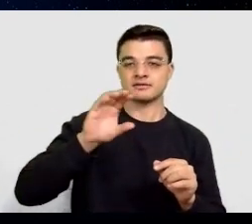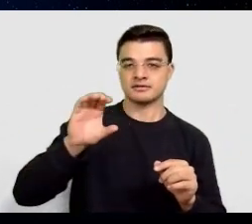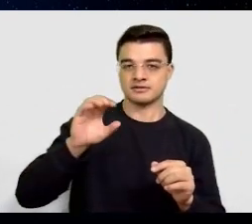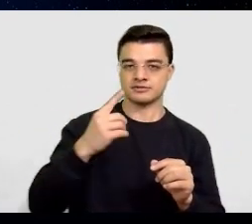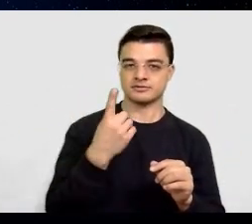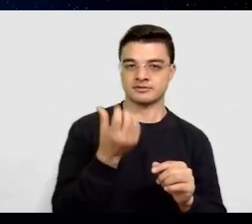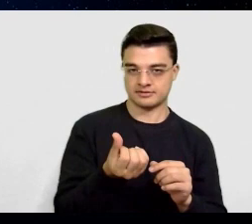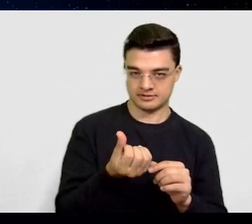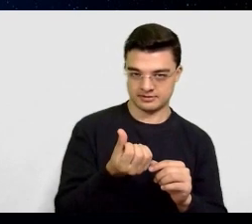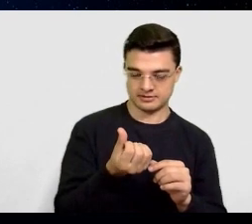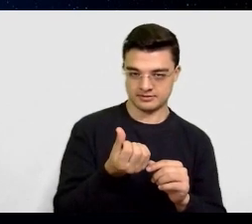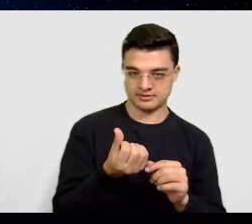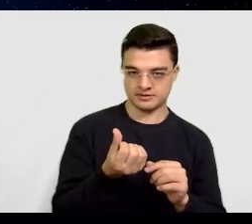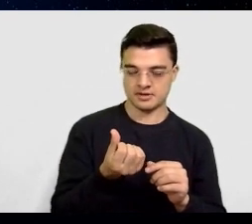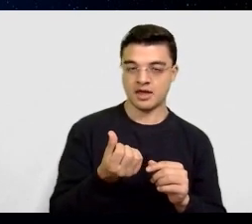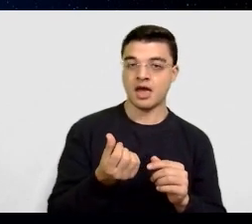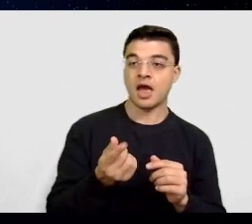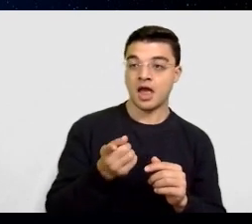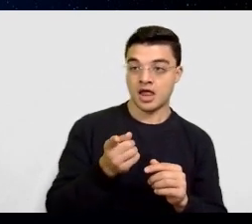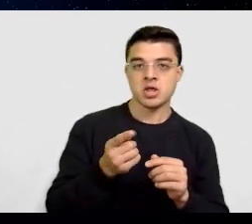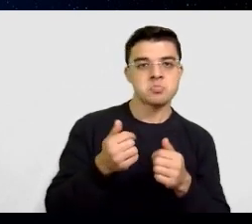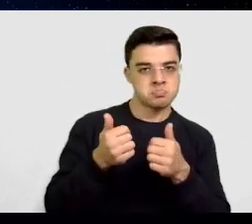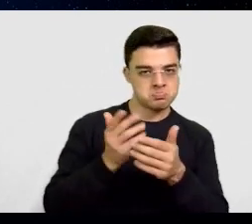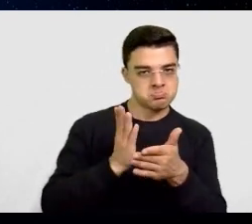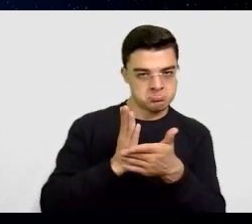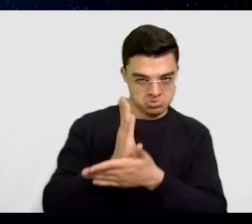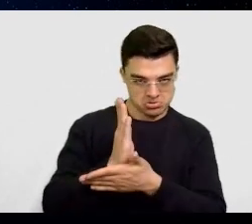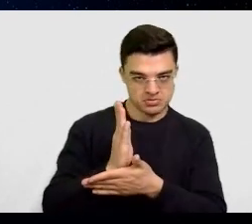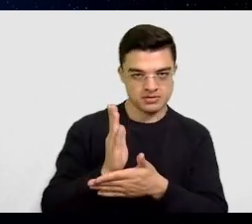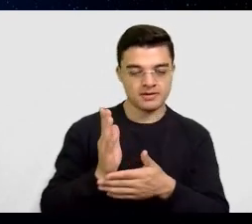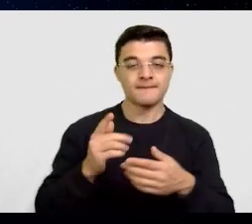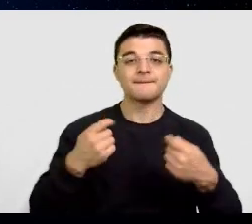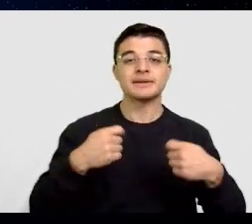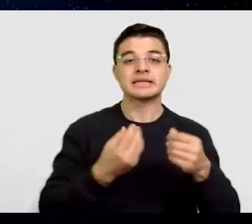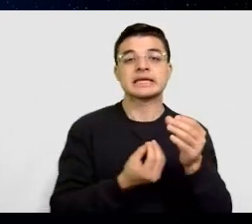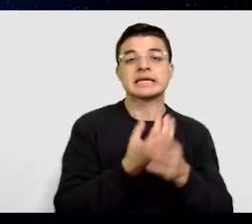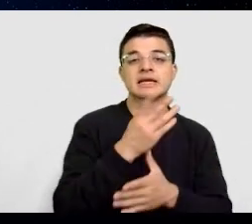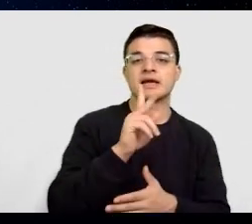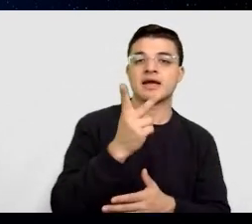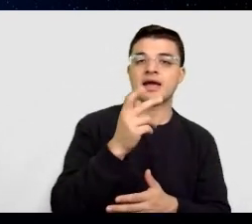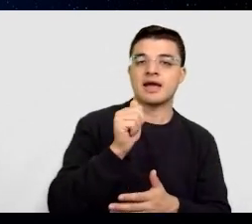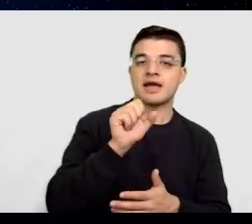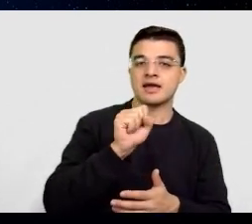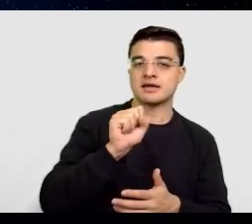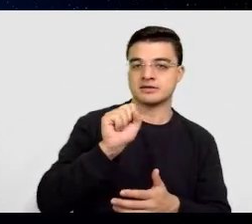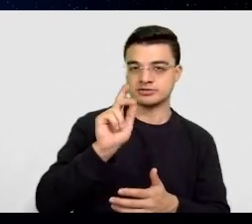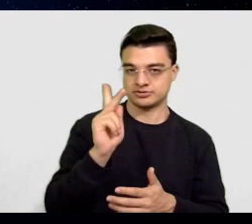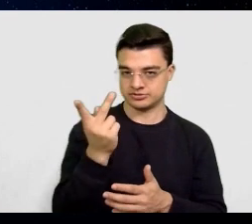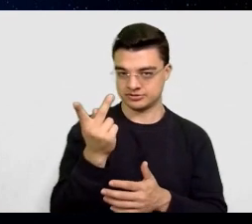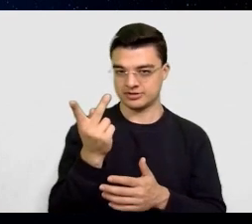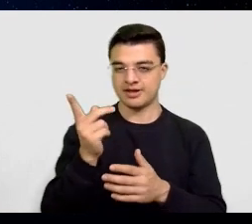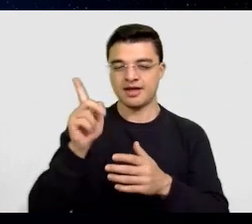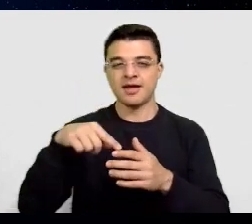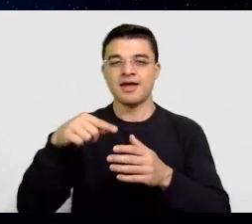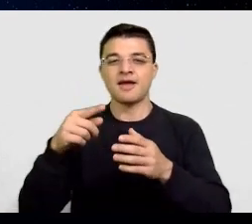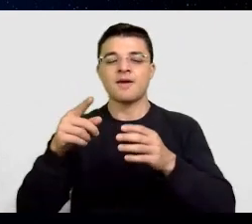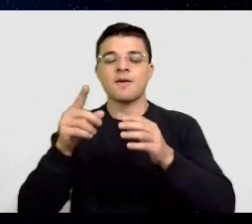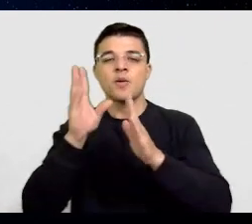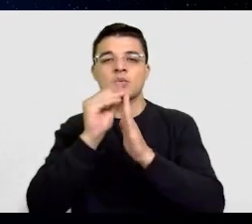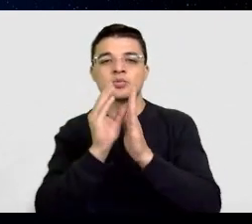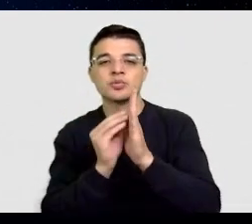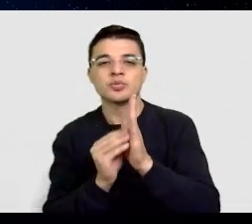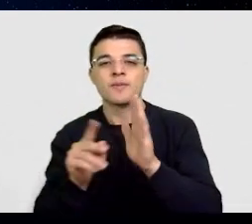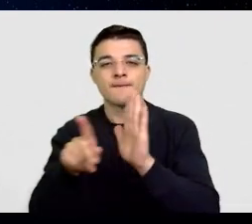que ele seja considerado válido, eu preciso gerar um hash do conteúdo desse BR Code, que vai gerar esses 4